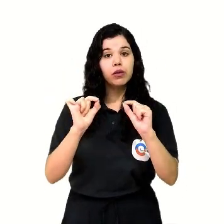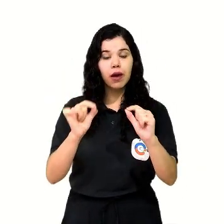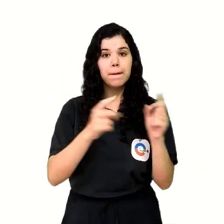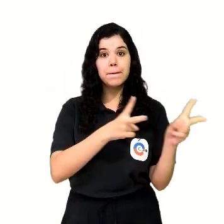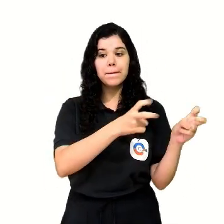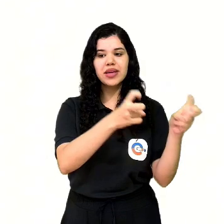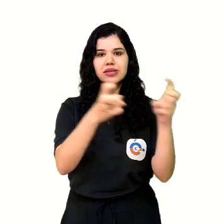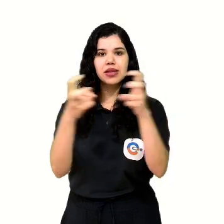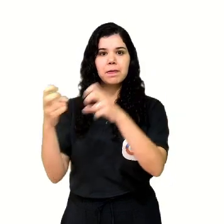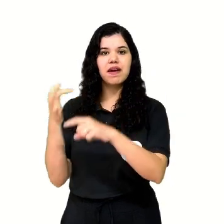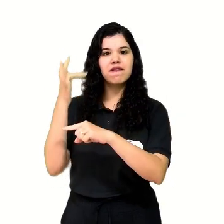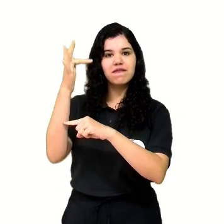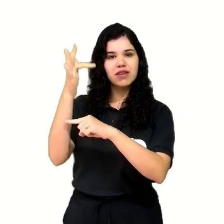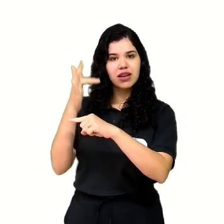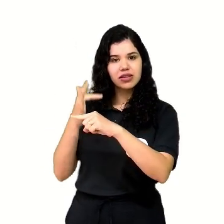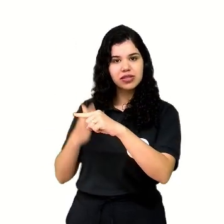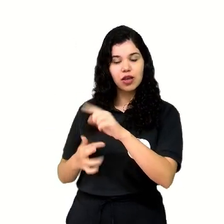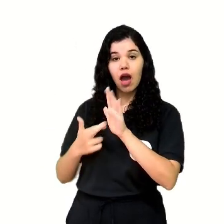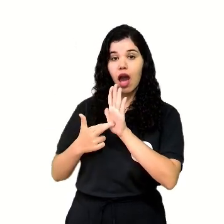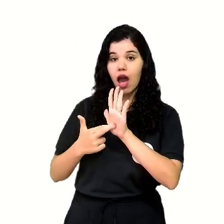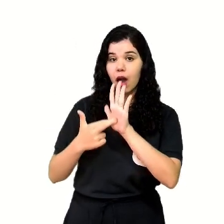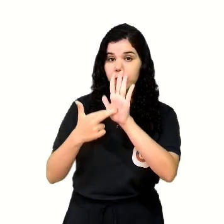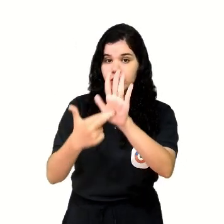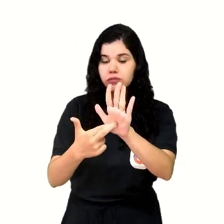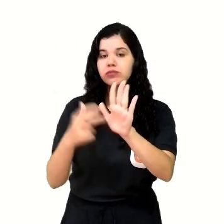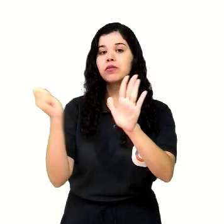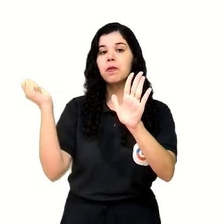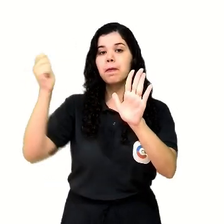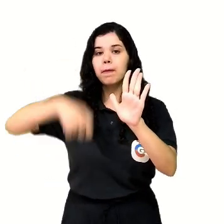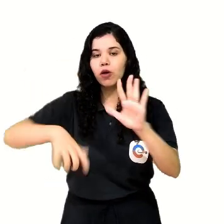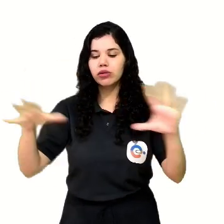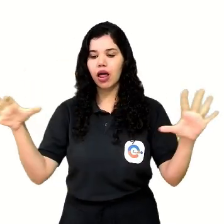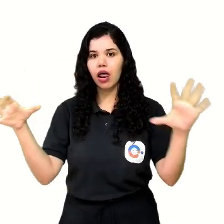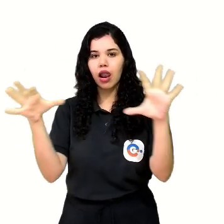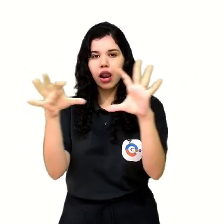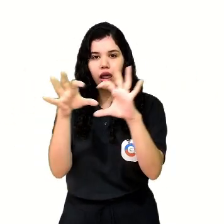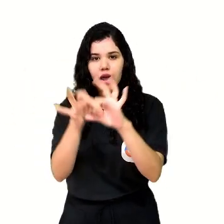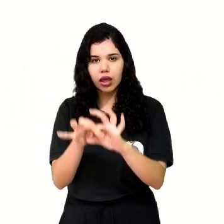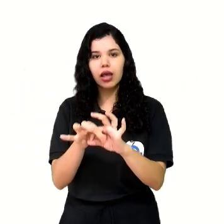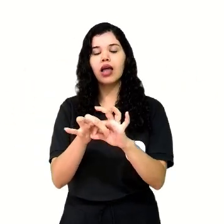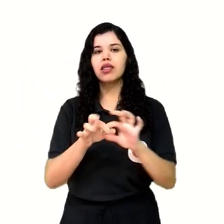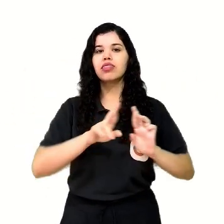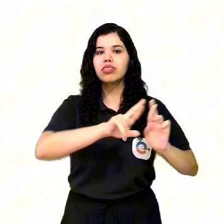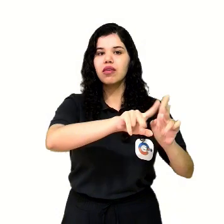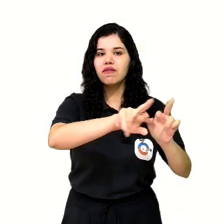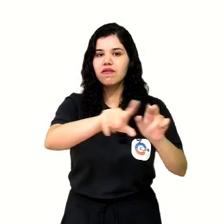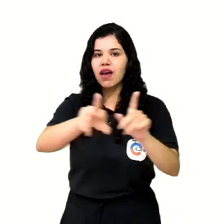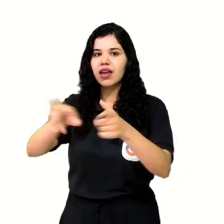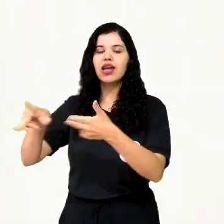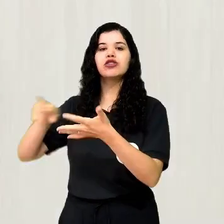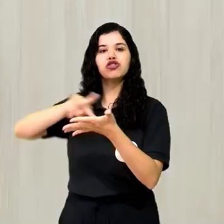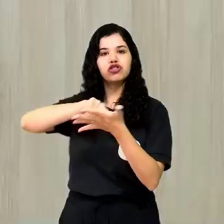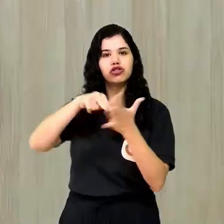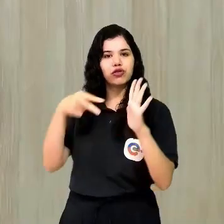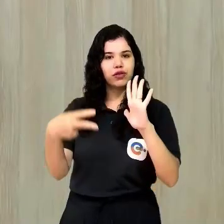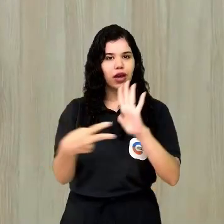identificar a fração como representação que pode estar associada a diferentes